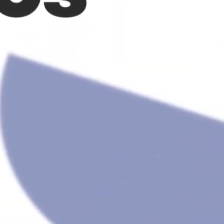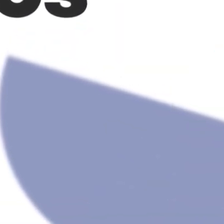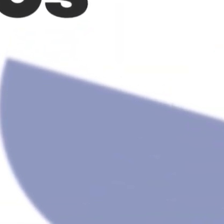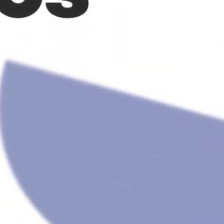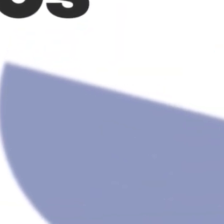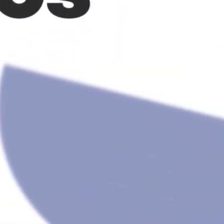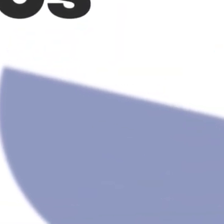Tchau